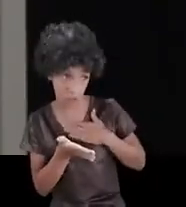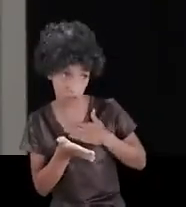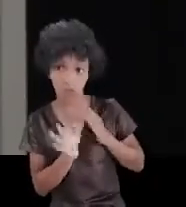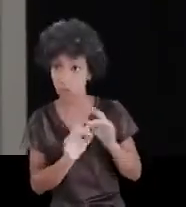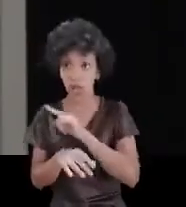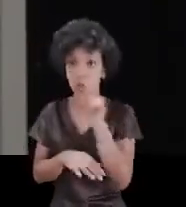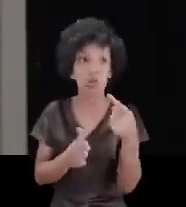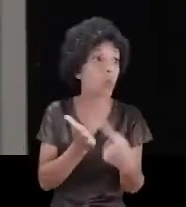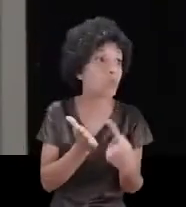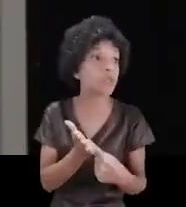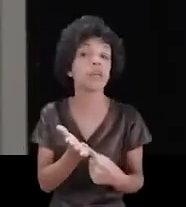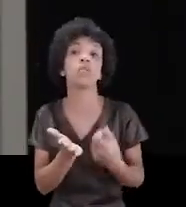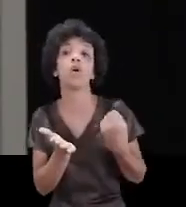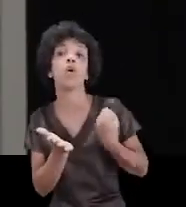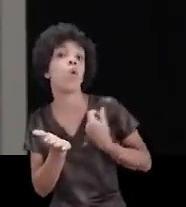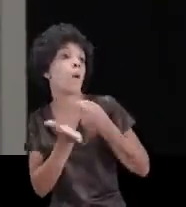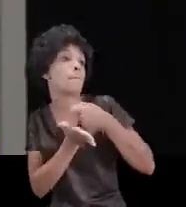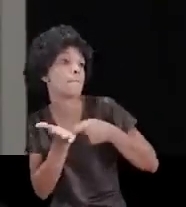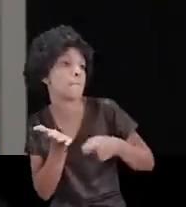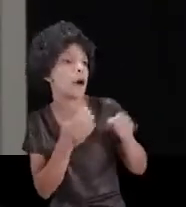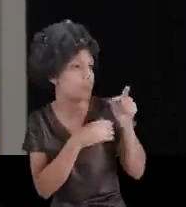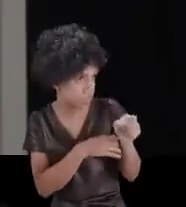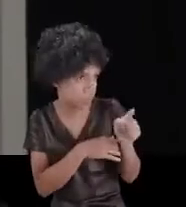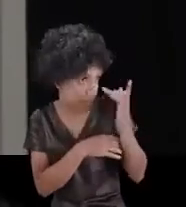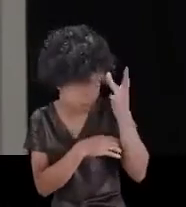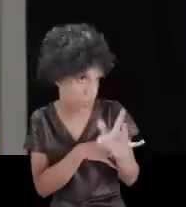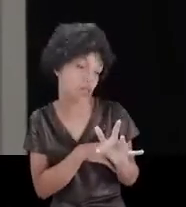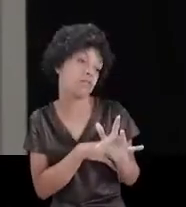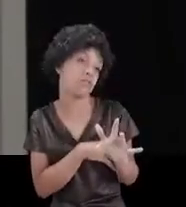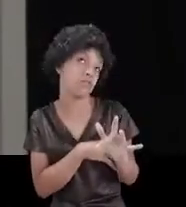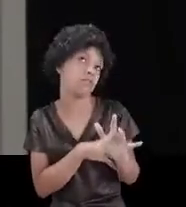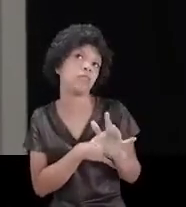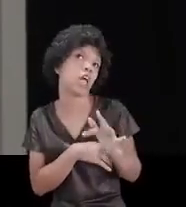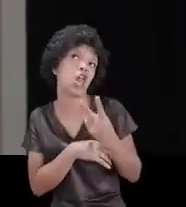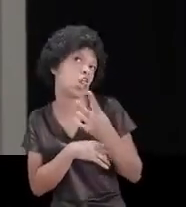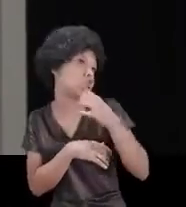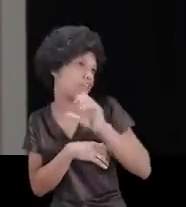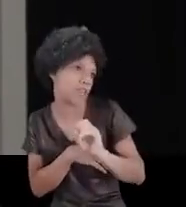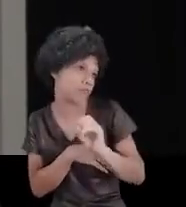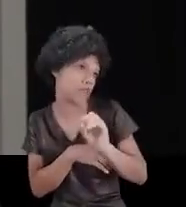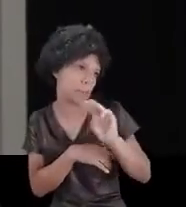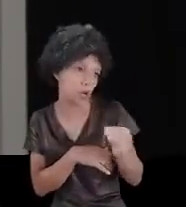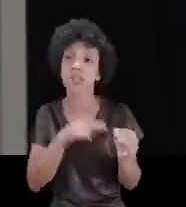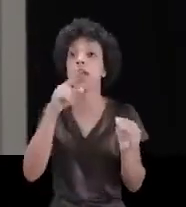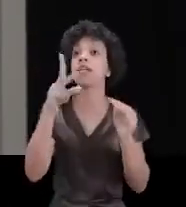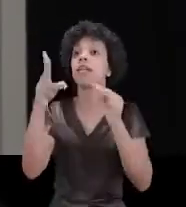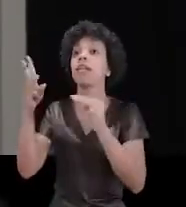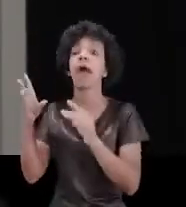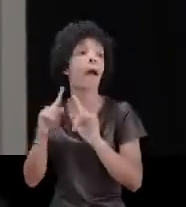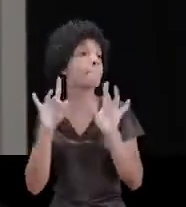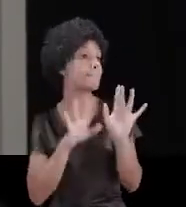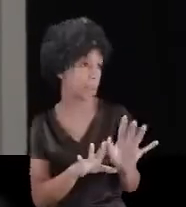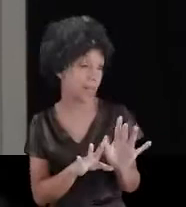todo mundo aqui vamos lá vamos ter acesso a esses números aí você vai jogar para amanhã que tá em 90 milhões ele também ele também mais